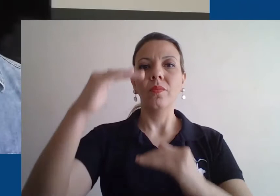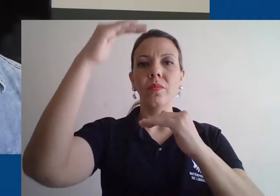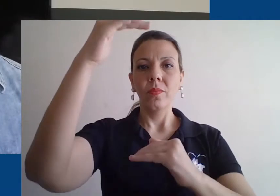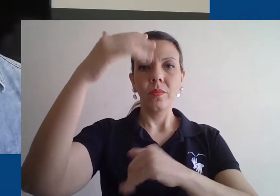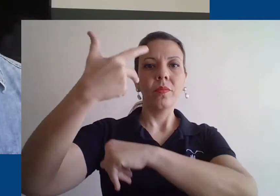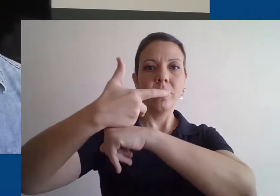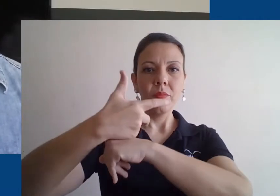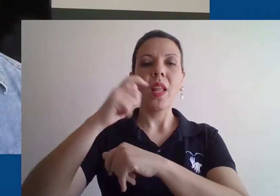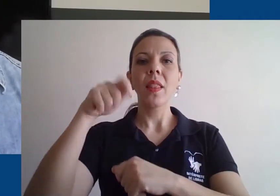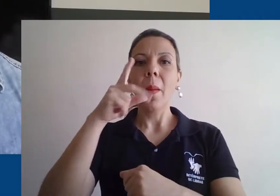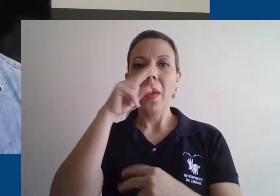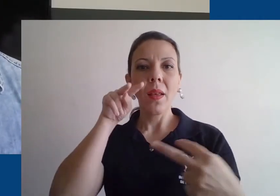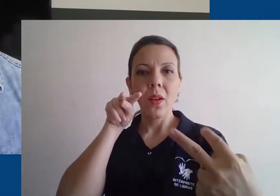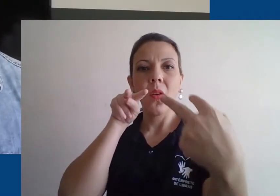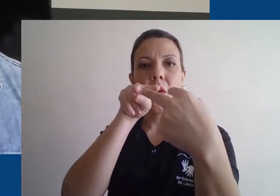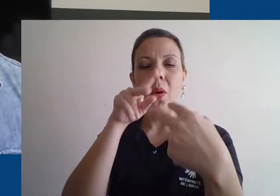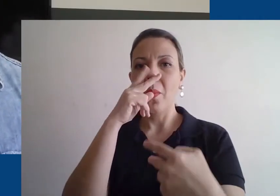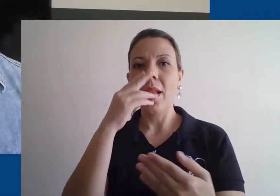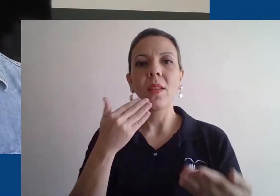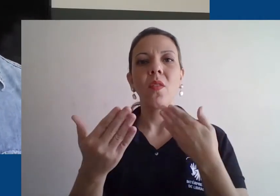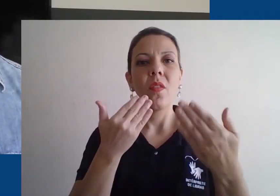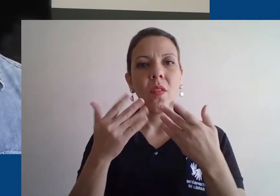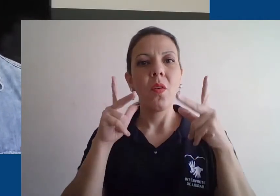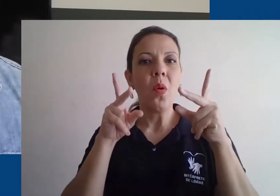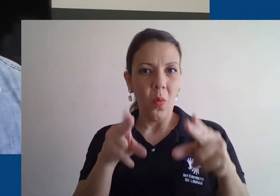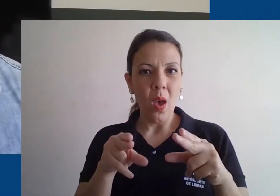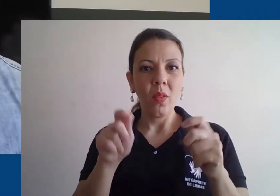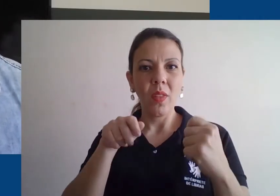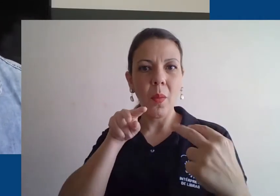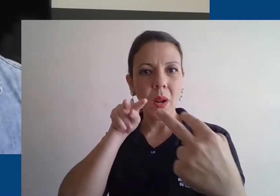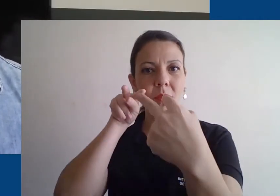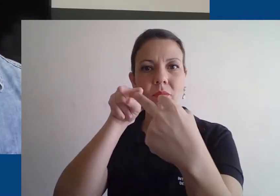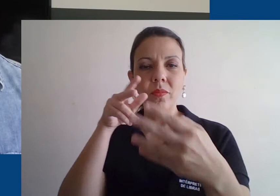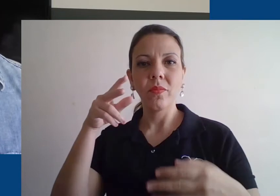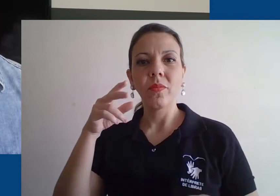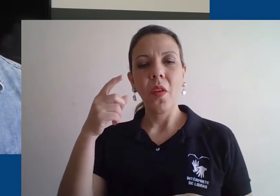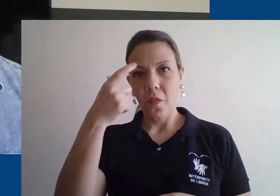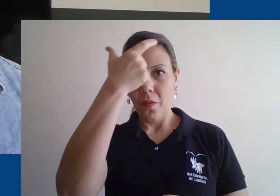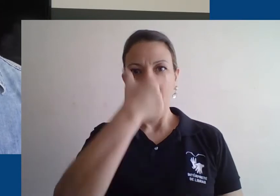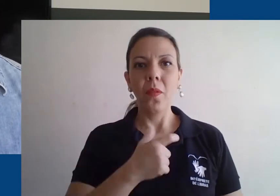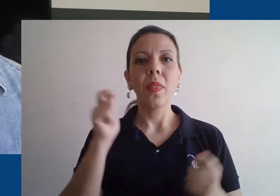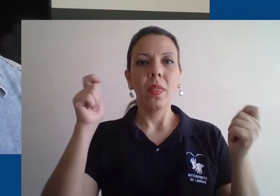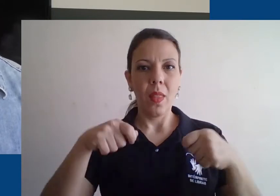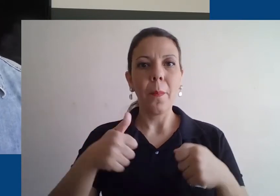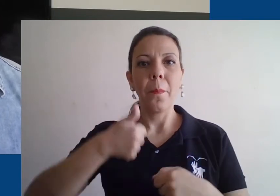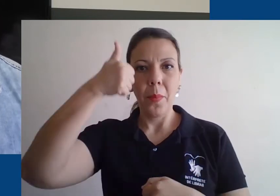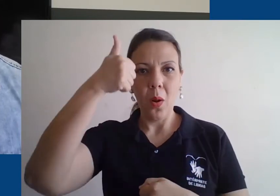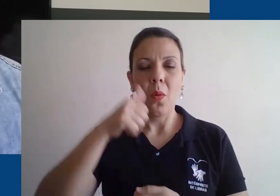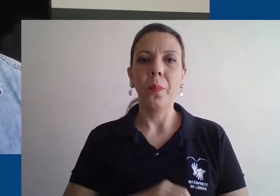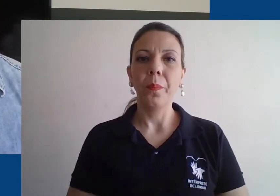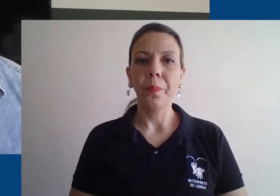olhar, porque aí a gente simula uma conversa de igual para igual, a gente consegue aproximar mais esse conteúdo da pessoa que